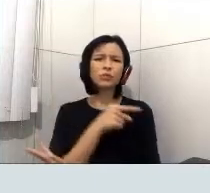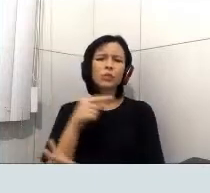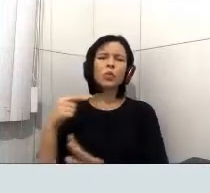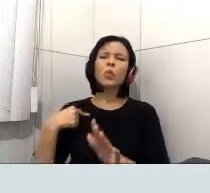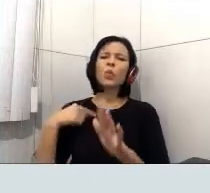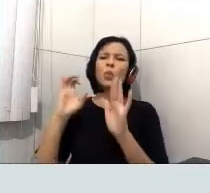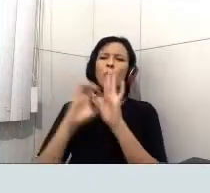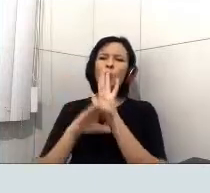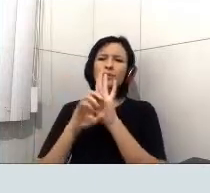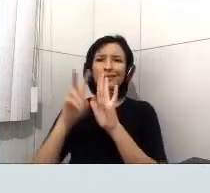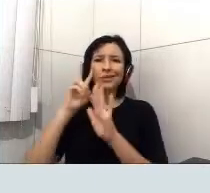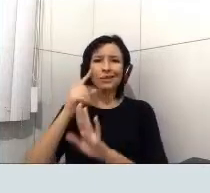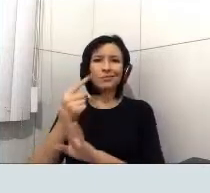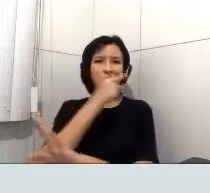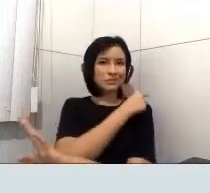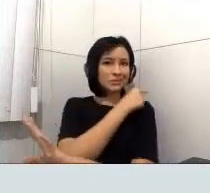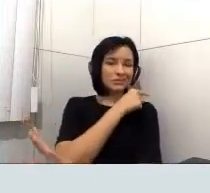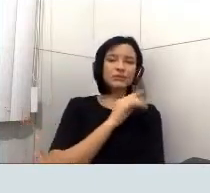certo?